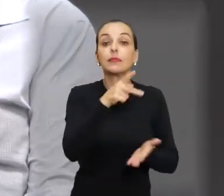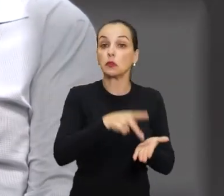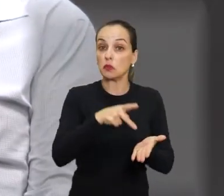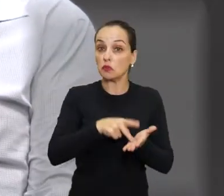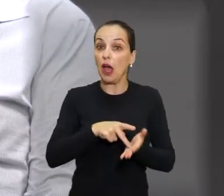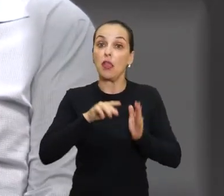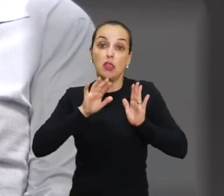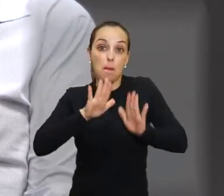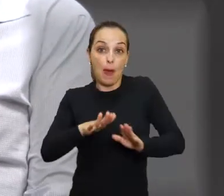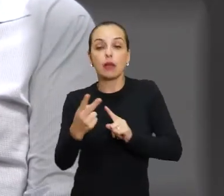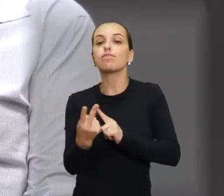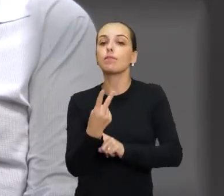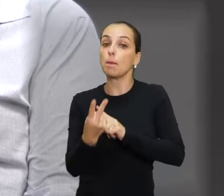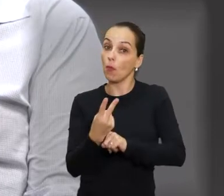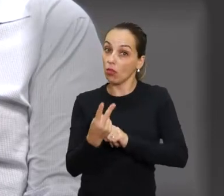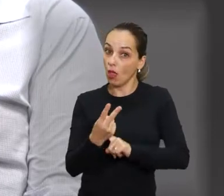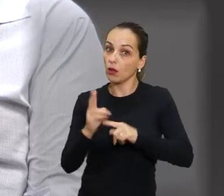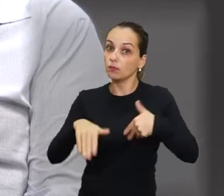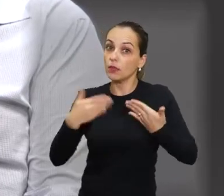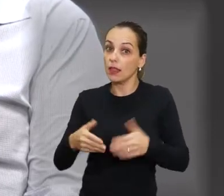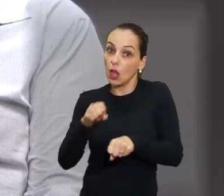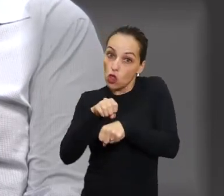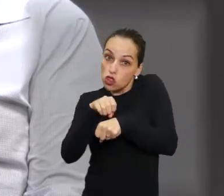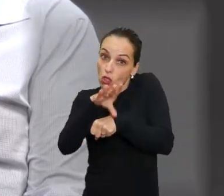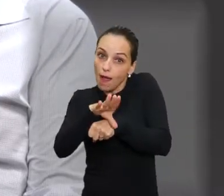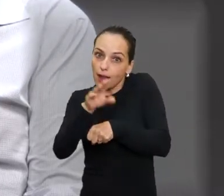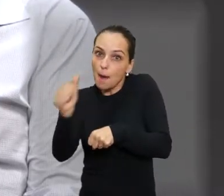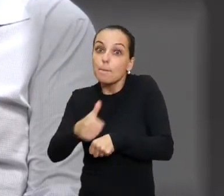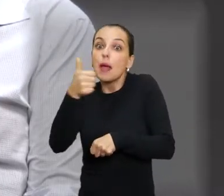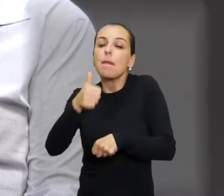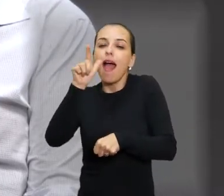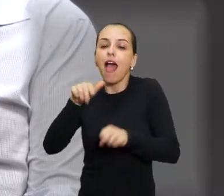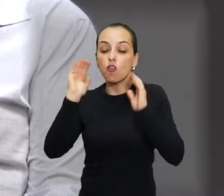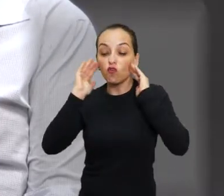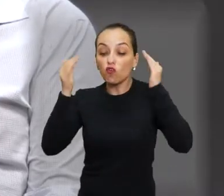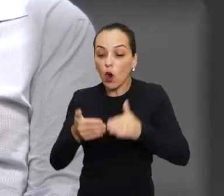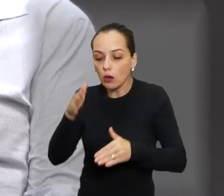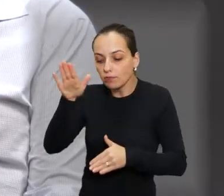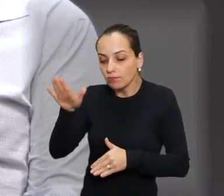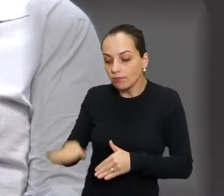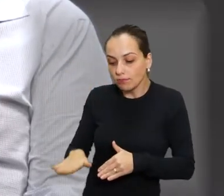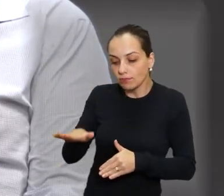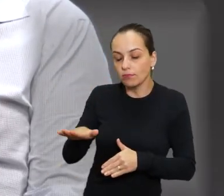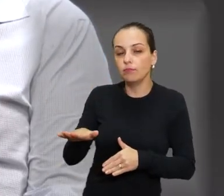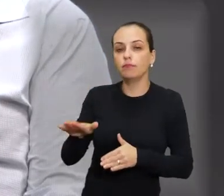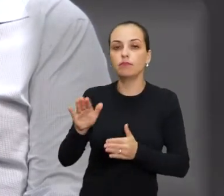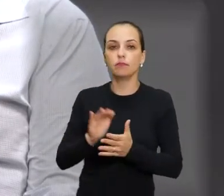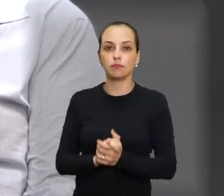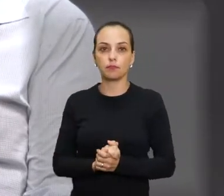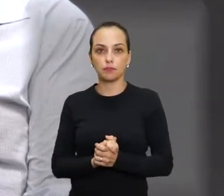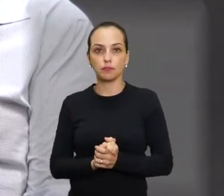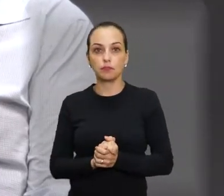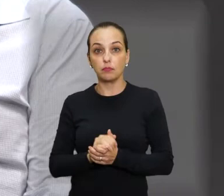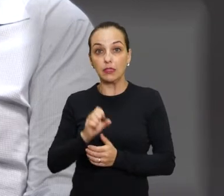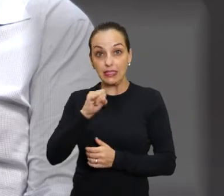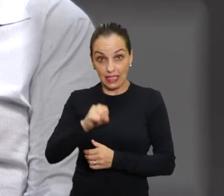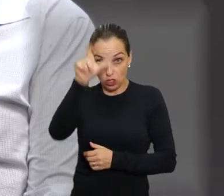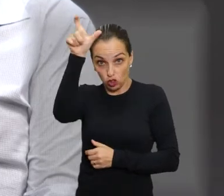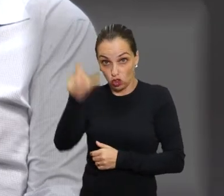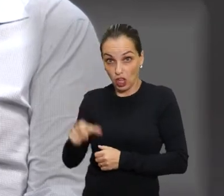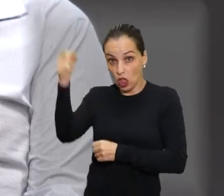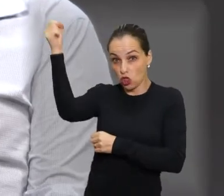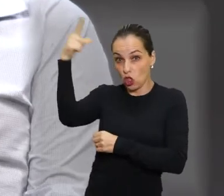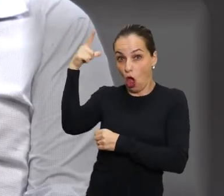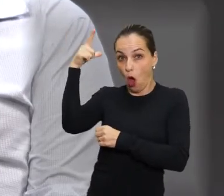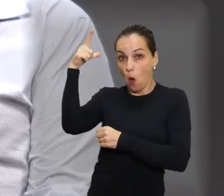lugares, mas não custa se proteger. Então a primeira dica de proteção é em relação à criança. A gente sabe